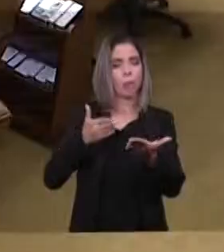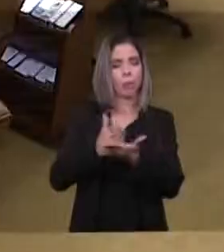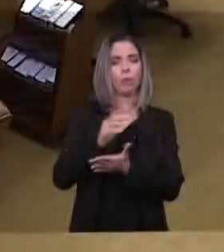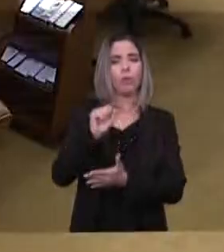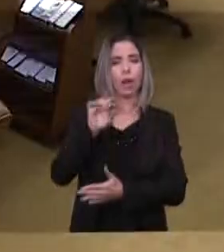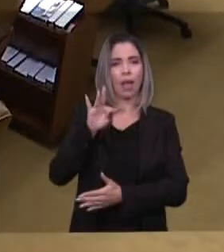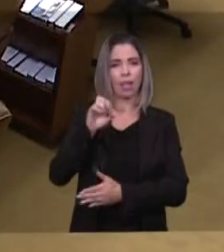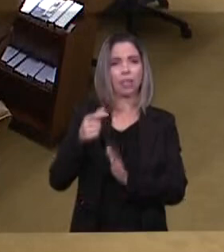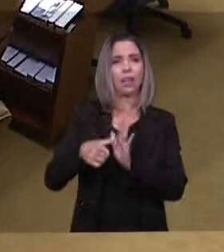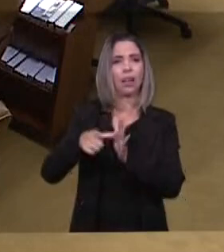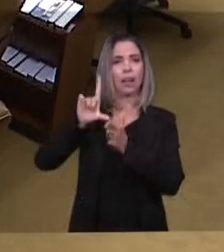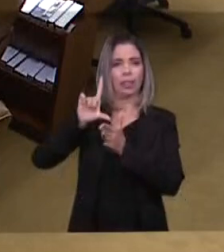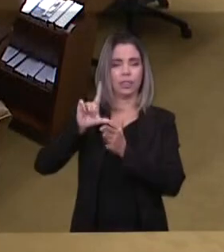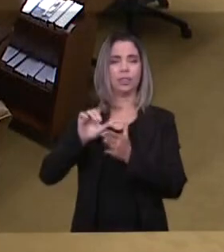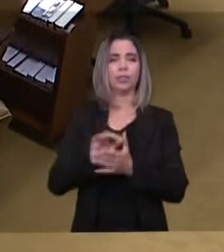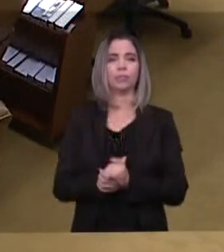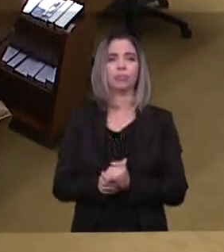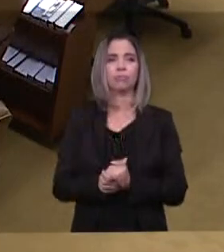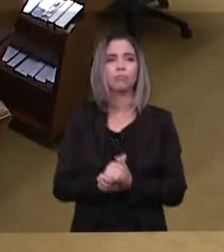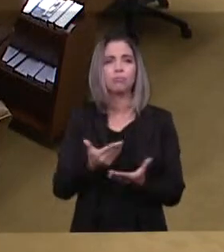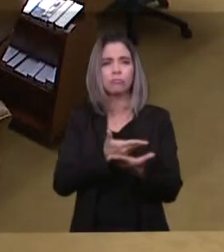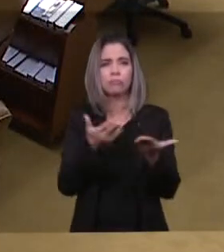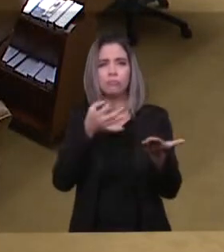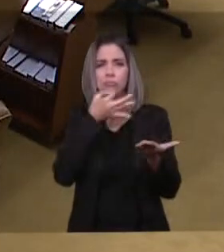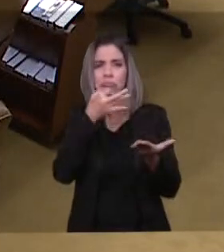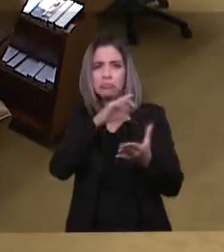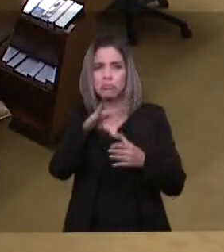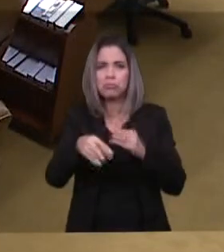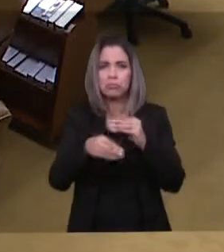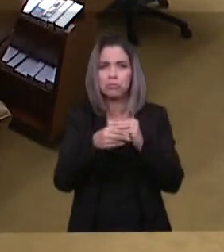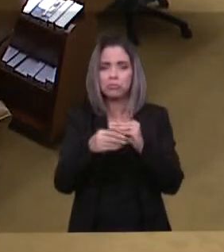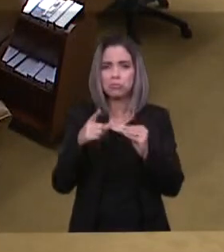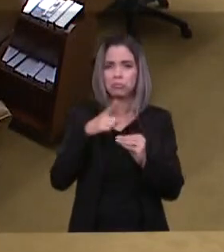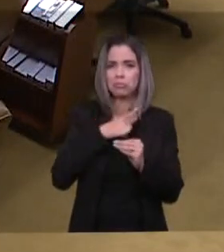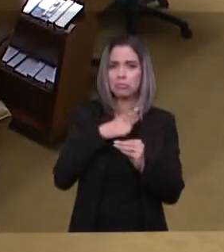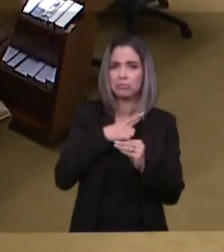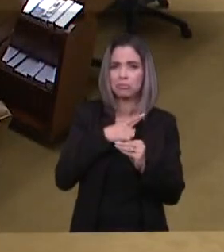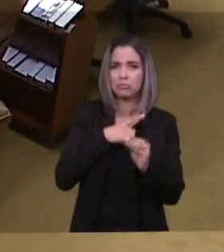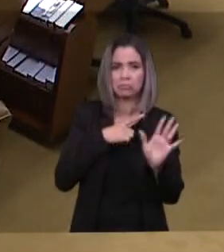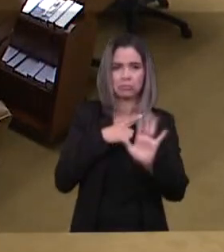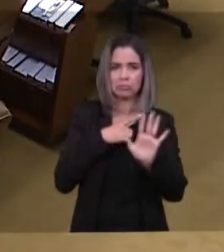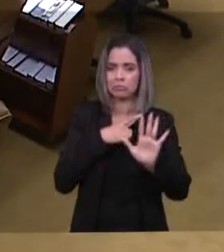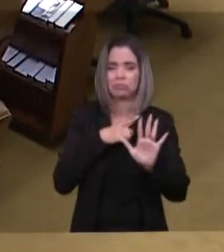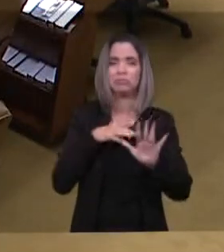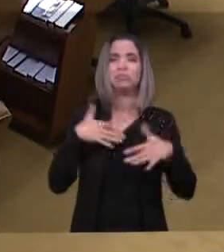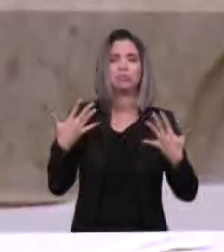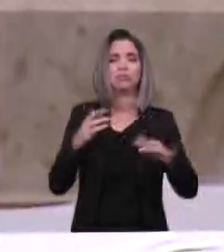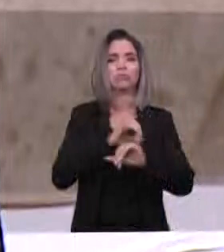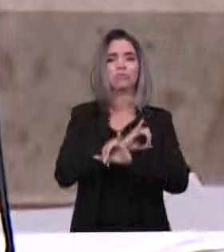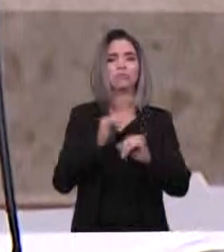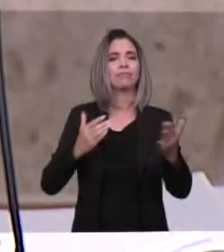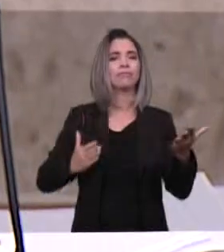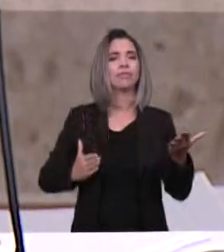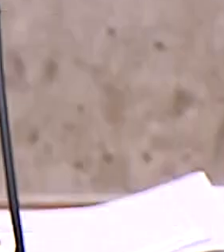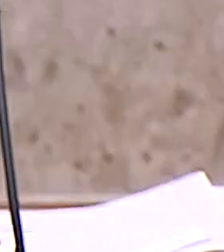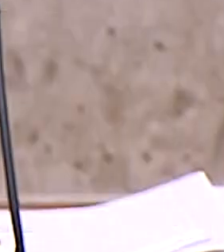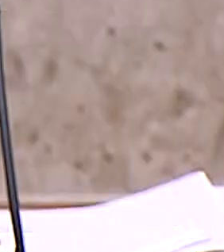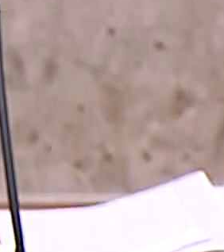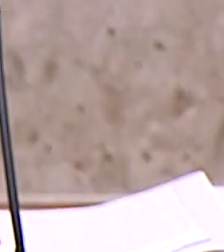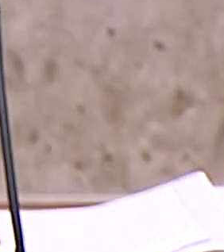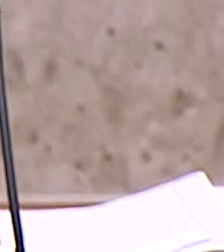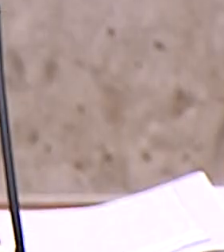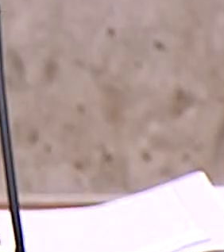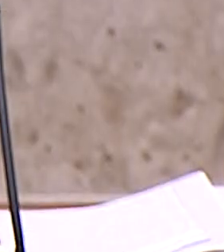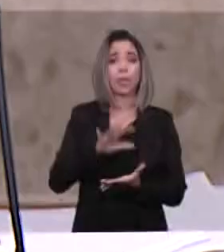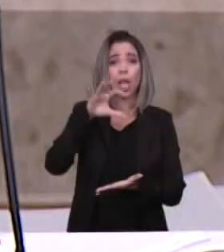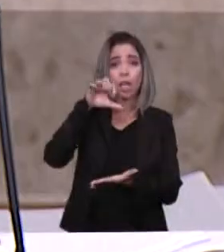anterior. Algum reparo ou complementação na ata? Nada havendo, declaro-a aprovada.